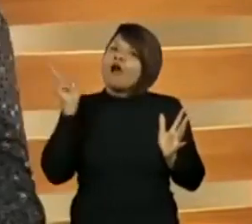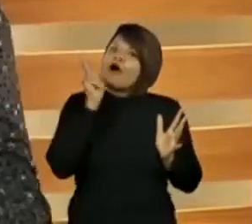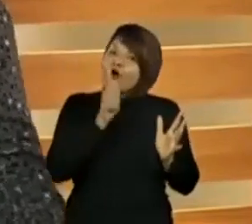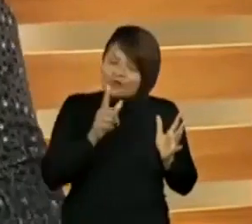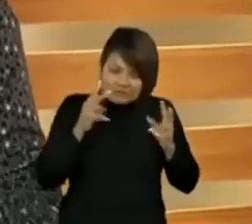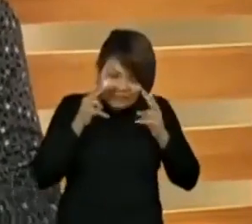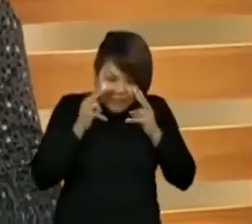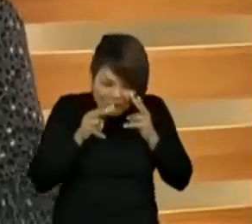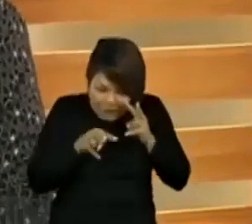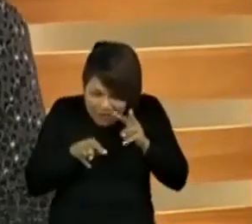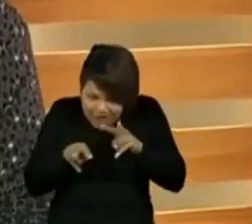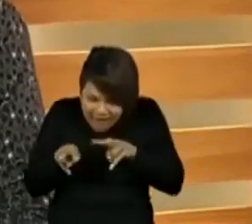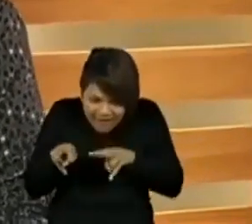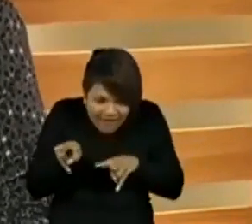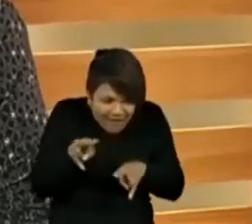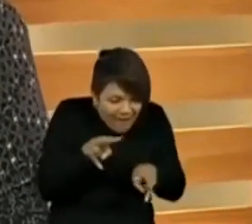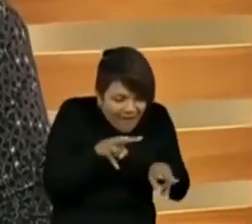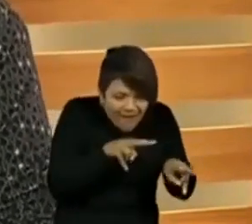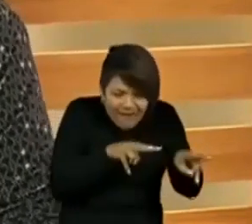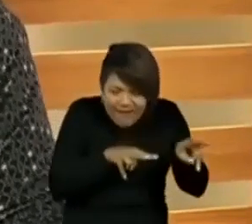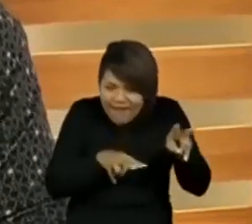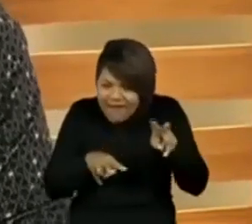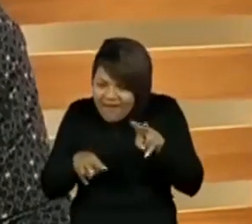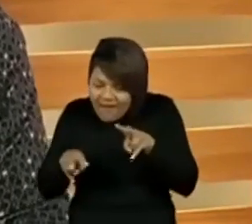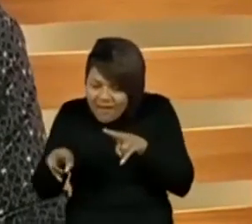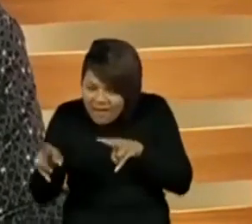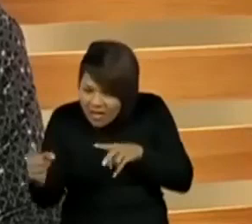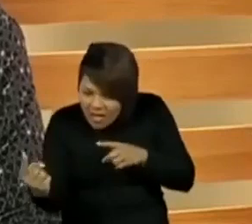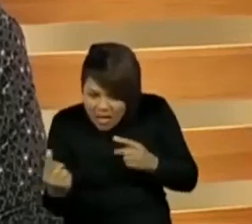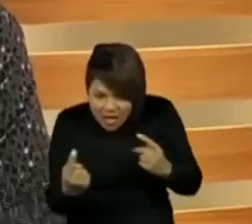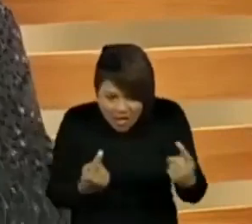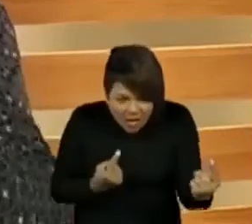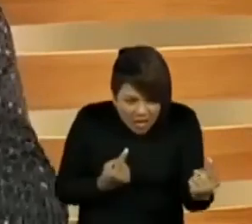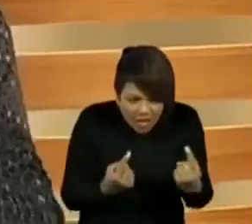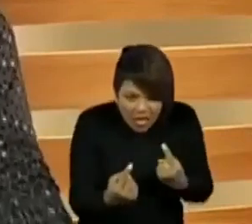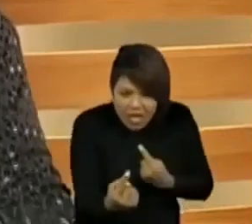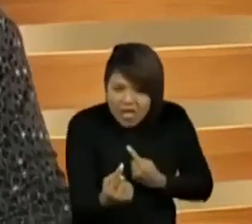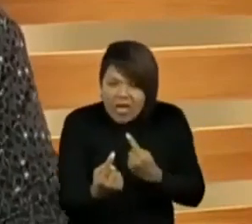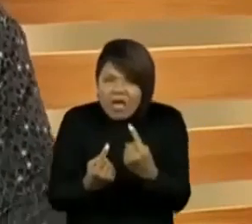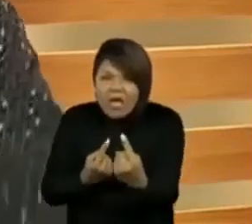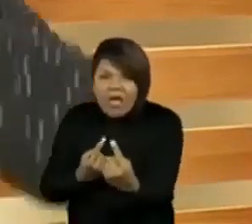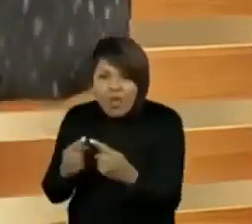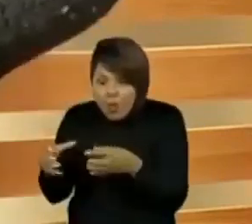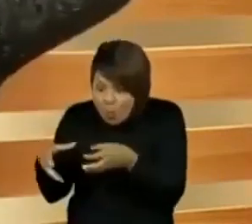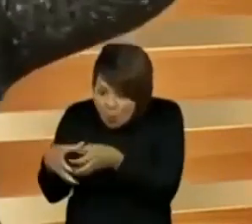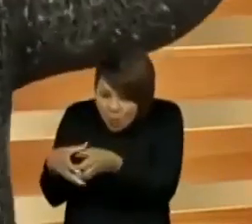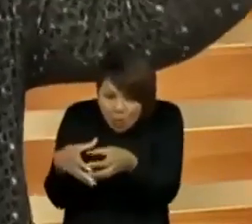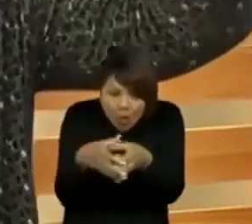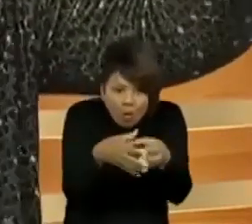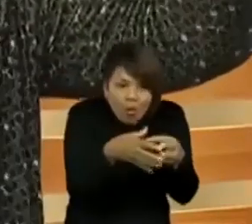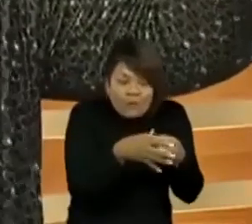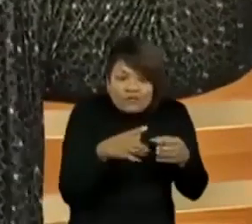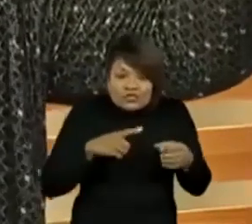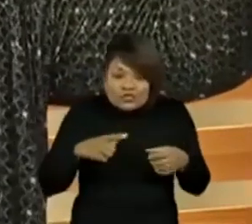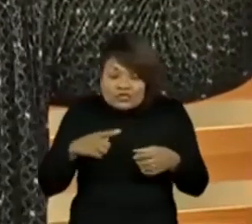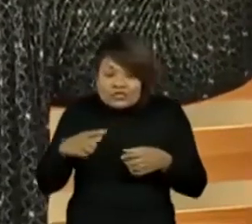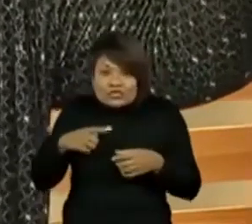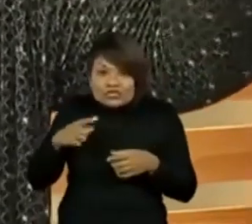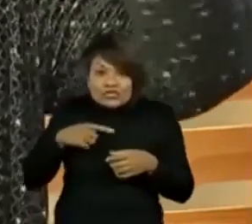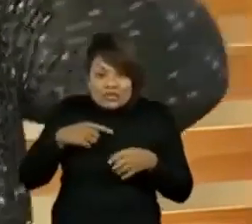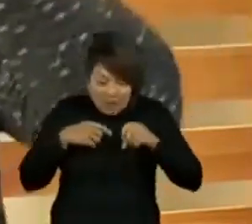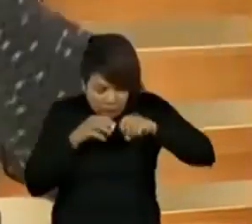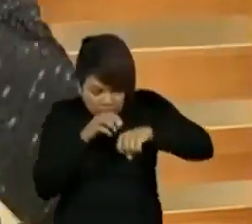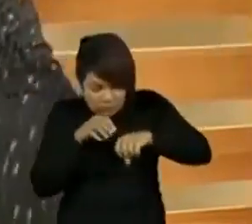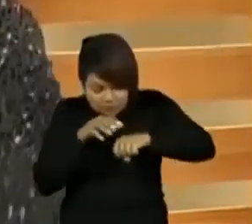ela viu se aproximarem as pessoas que moravam ali. O povo das águas tinha os olhos